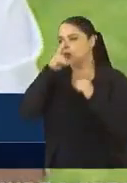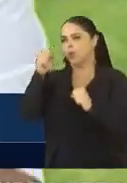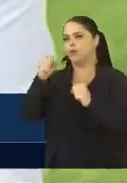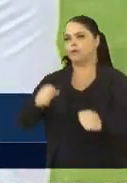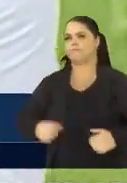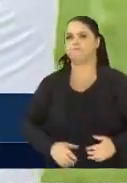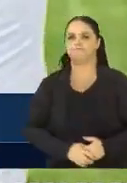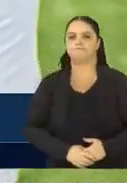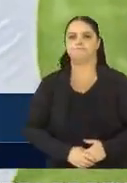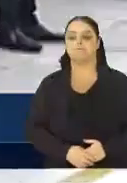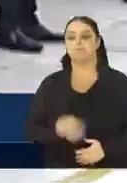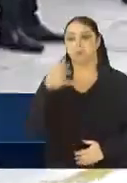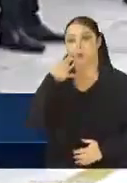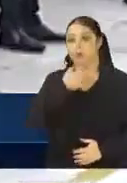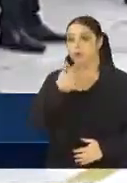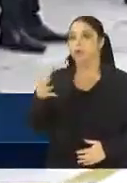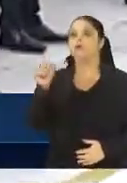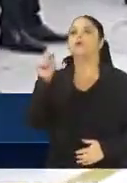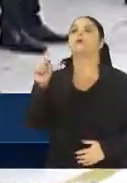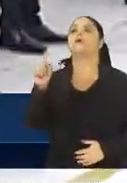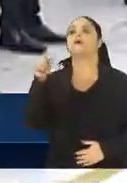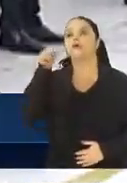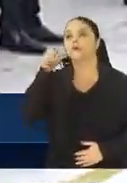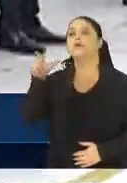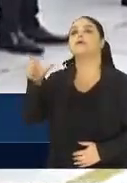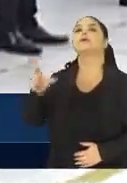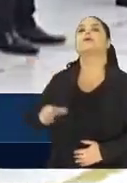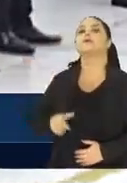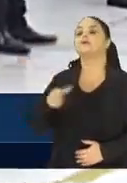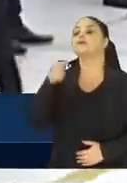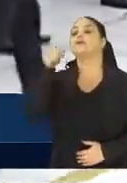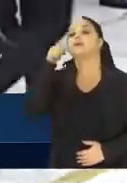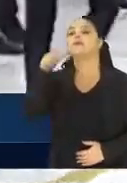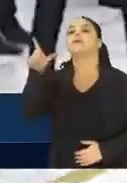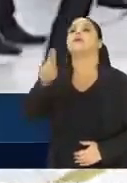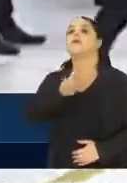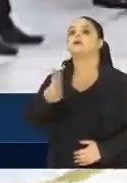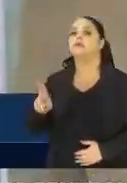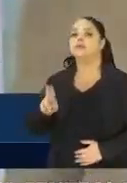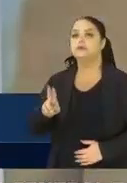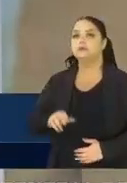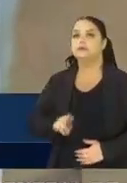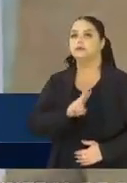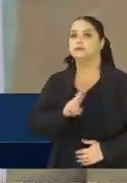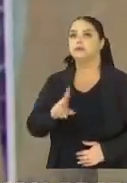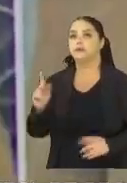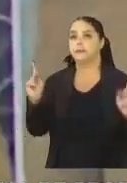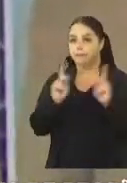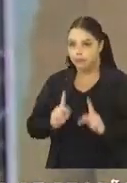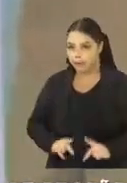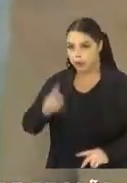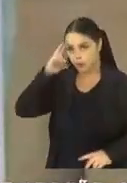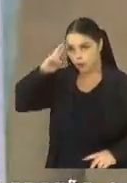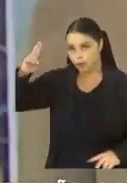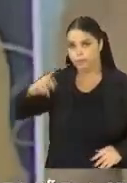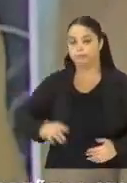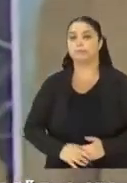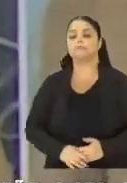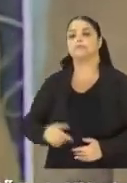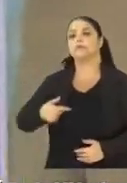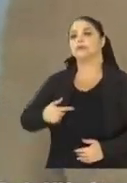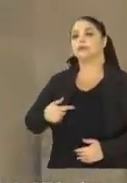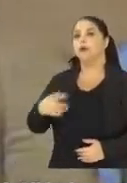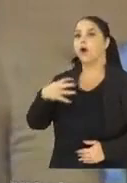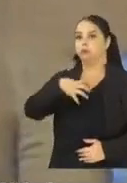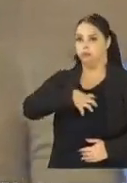eu tô vendo vocês que a mãe de quem é esse aí filho filhinha seu nome Oi a paz do Senhor Mas eu